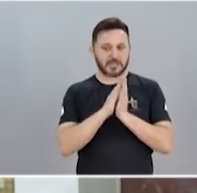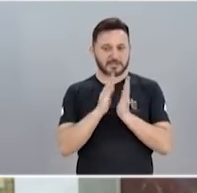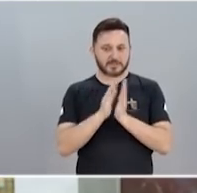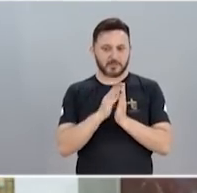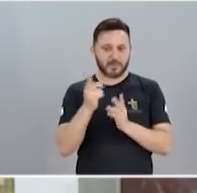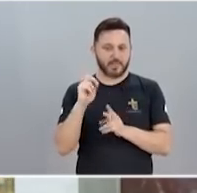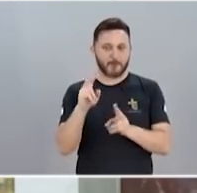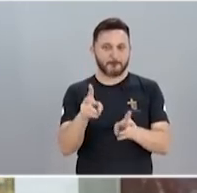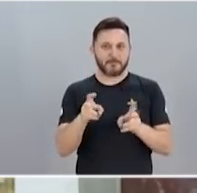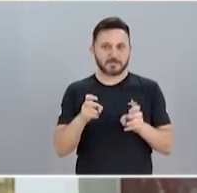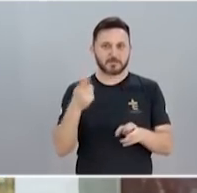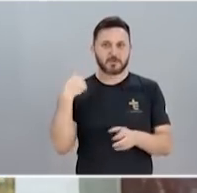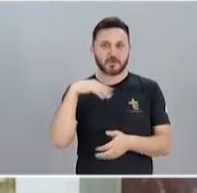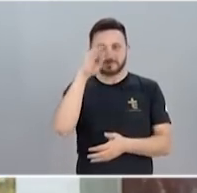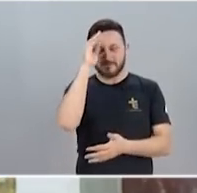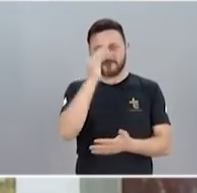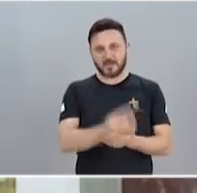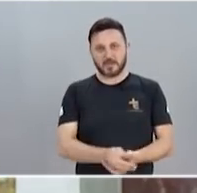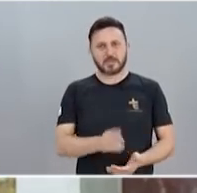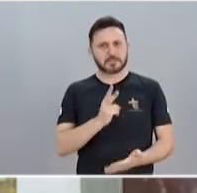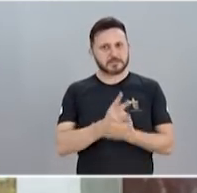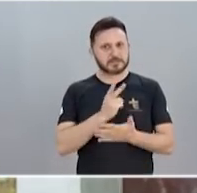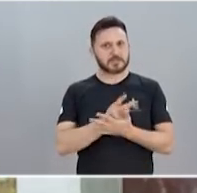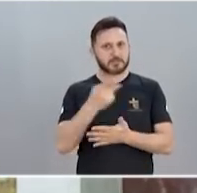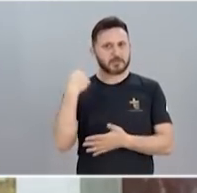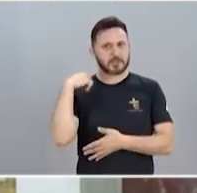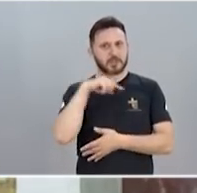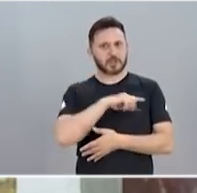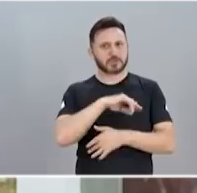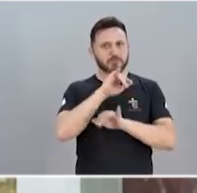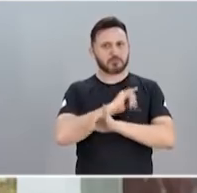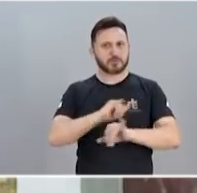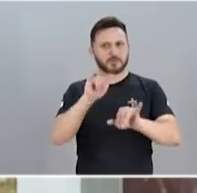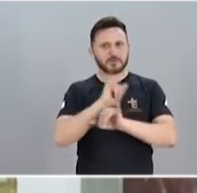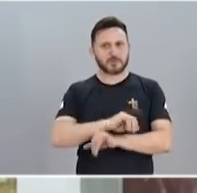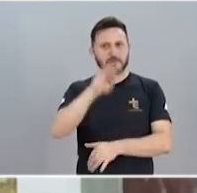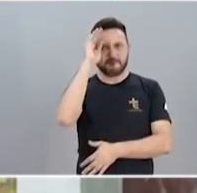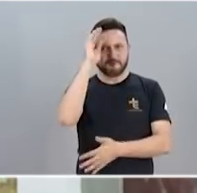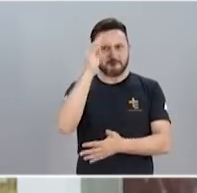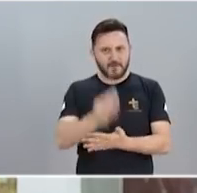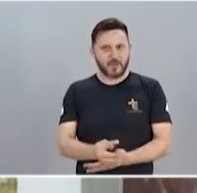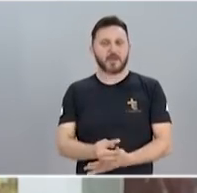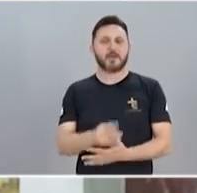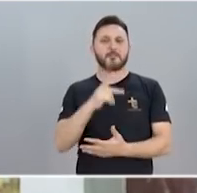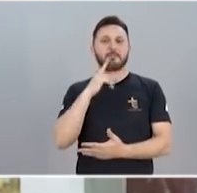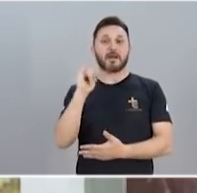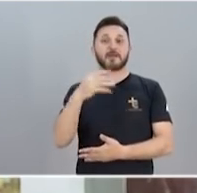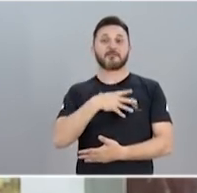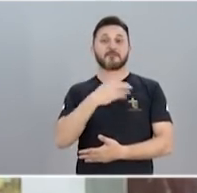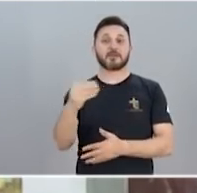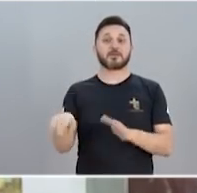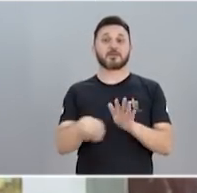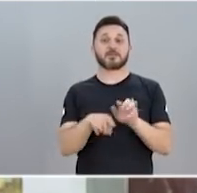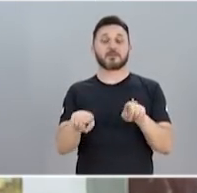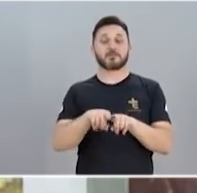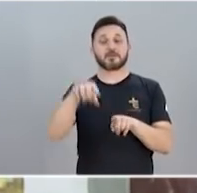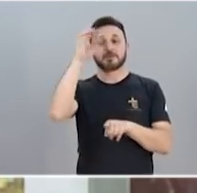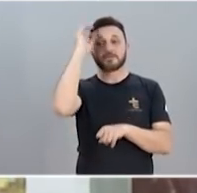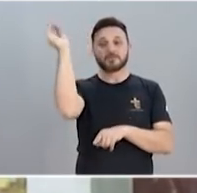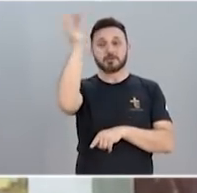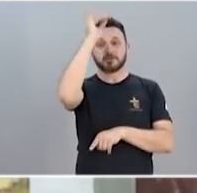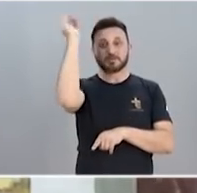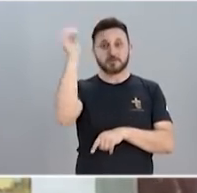Toda vez que professamos o creio, nós professamos a fé no Pai, no Filho e toda a decorrência,